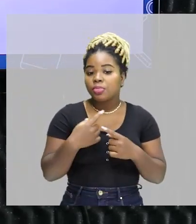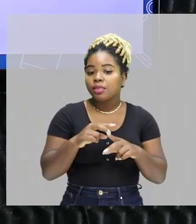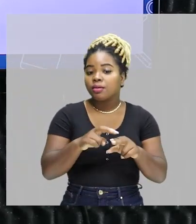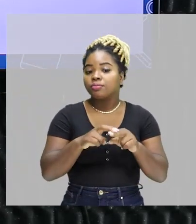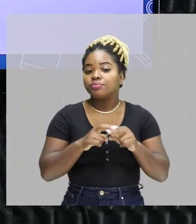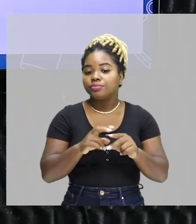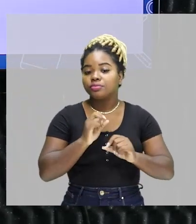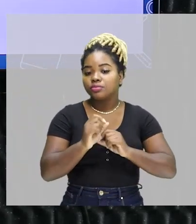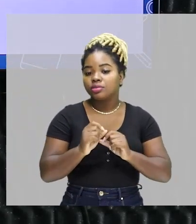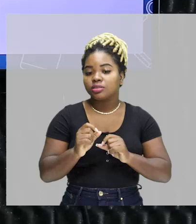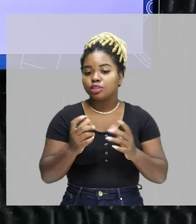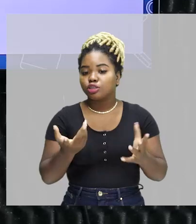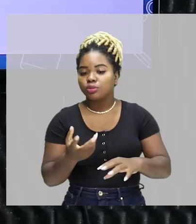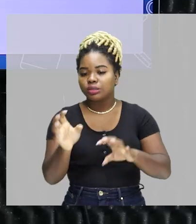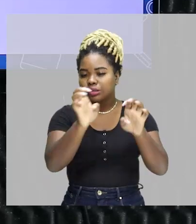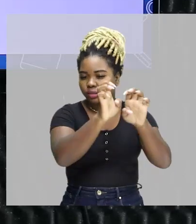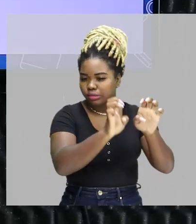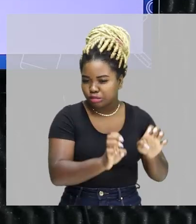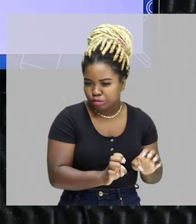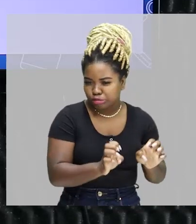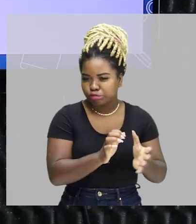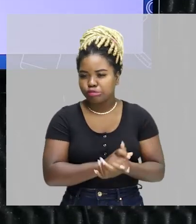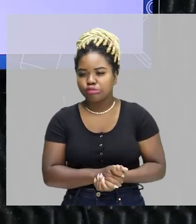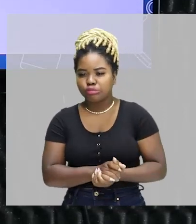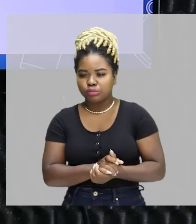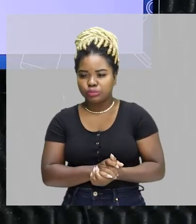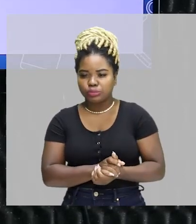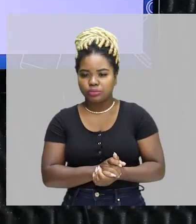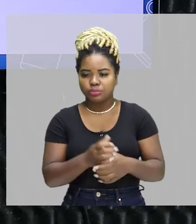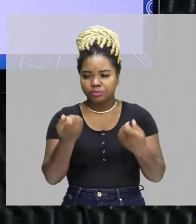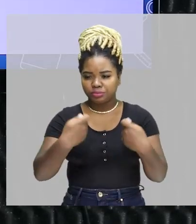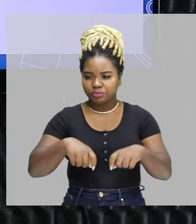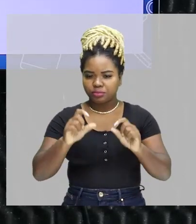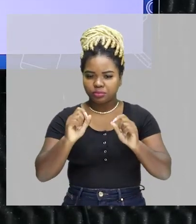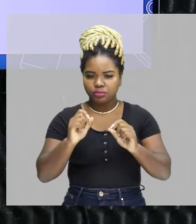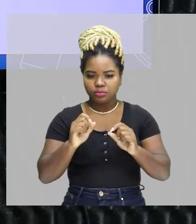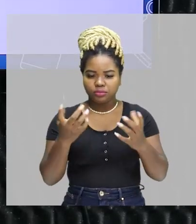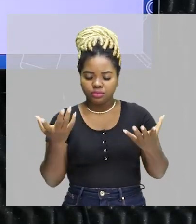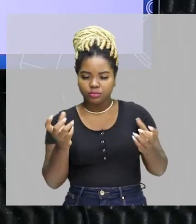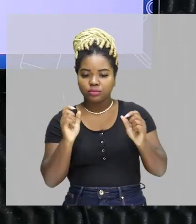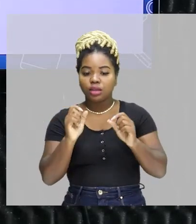as estruturas universais e necessárias das coisas investigadas, certo?